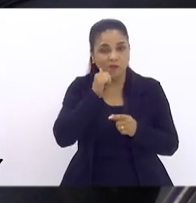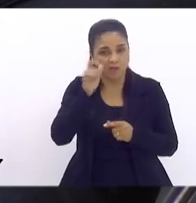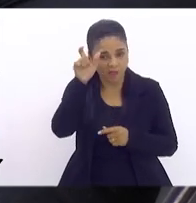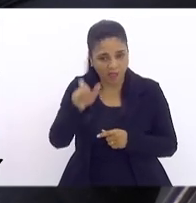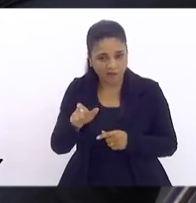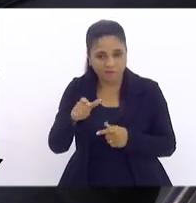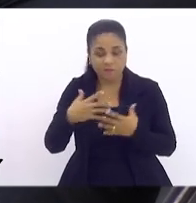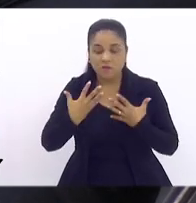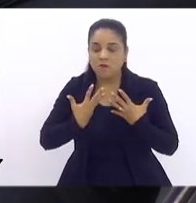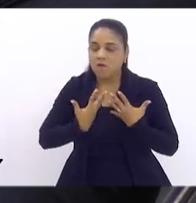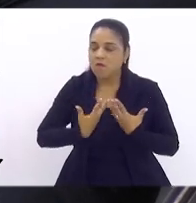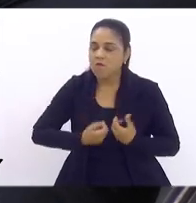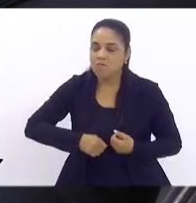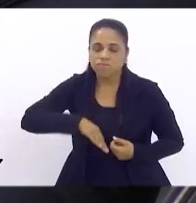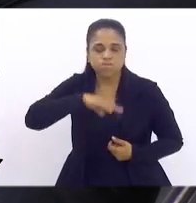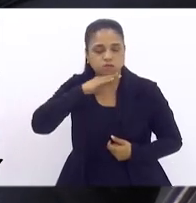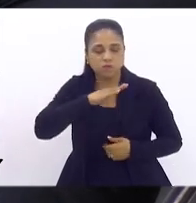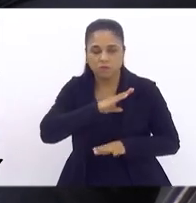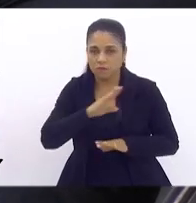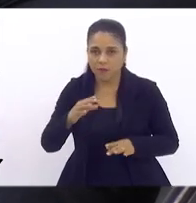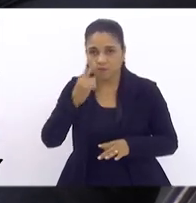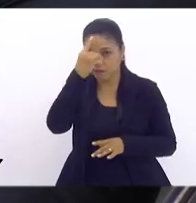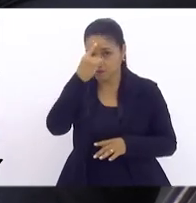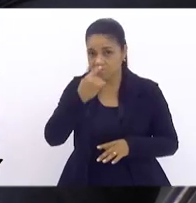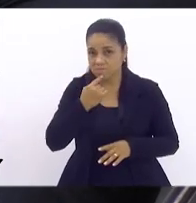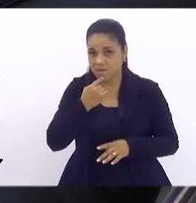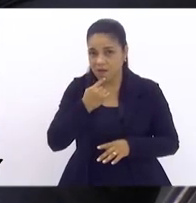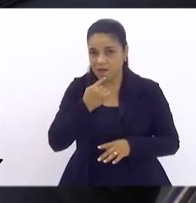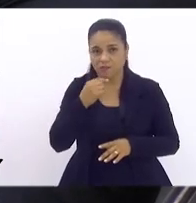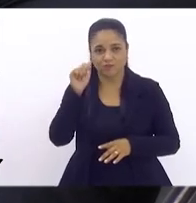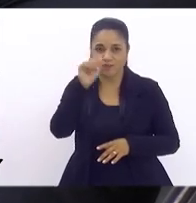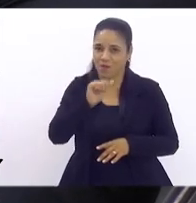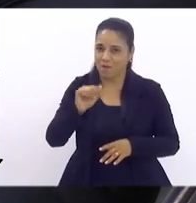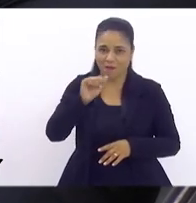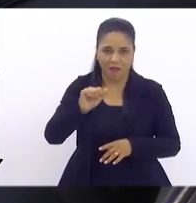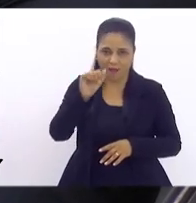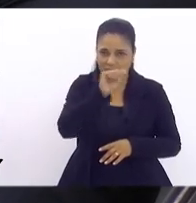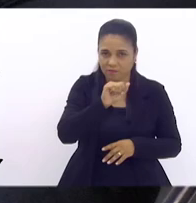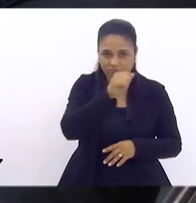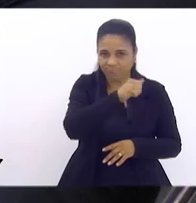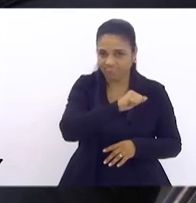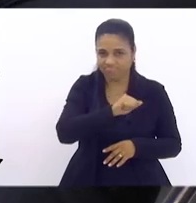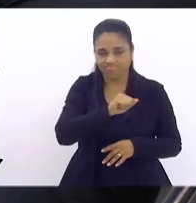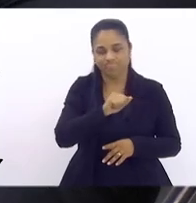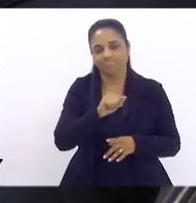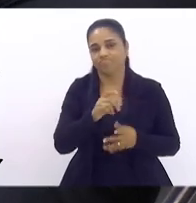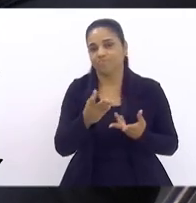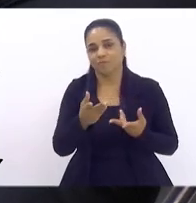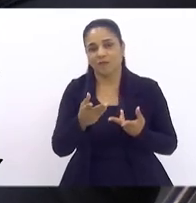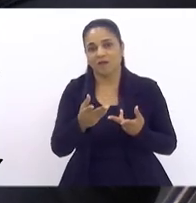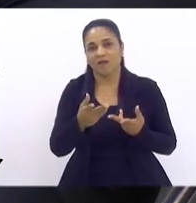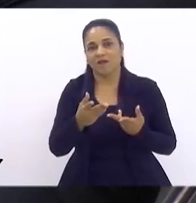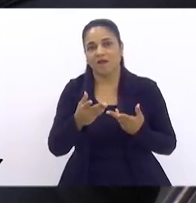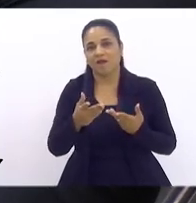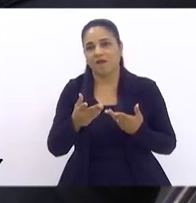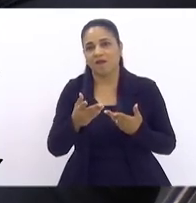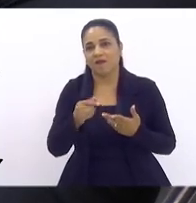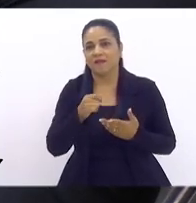porque essas imagens elas não se apagam essa folha de papel antigamente